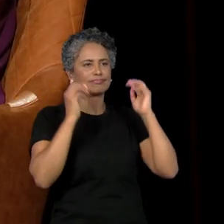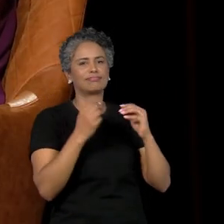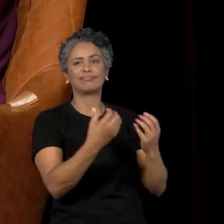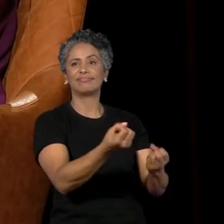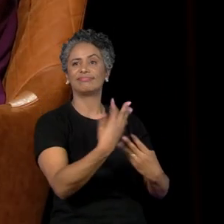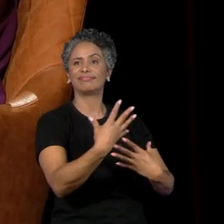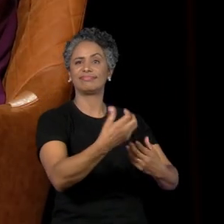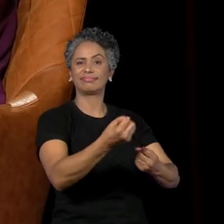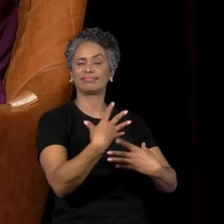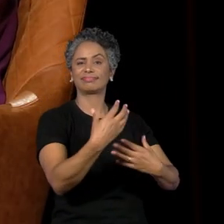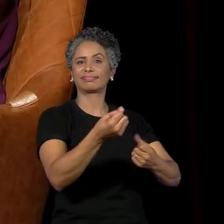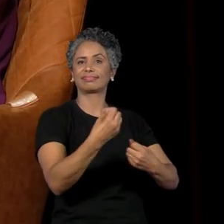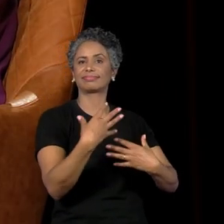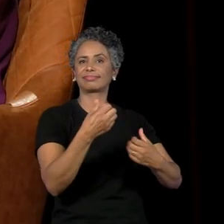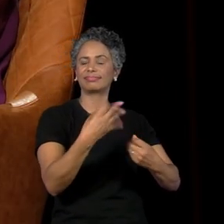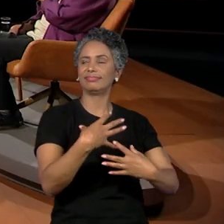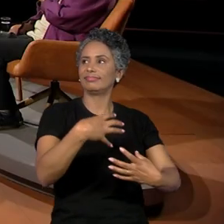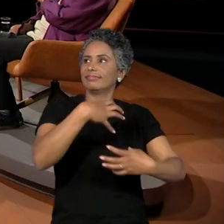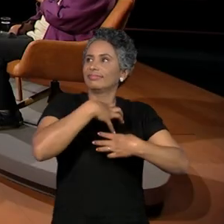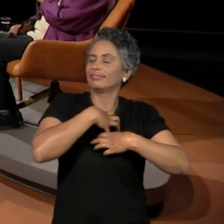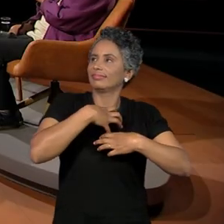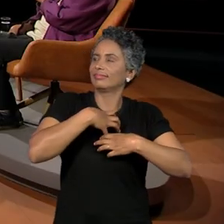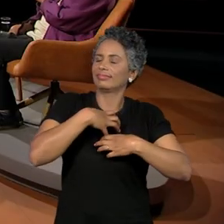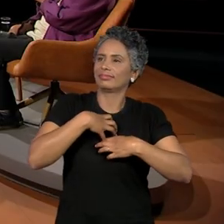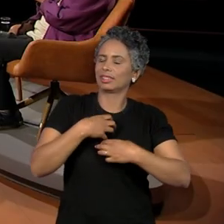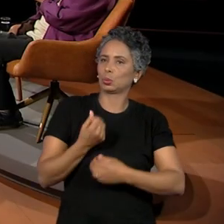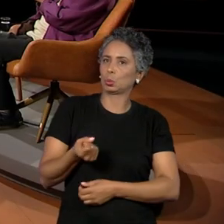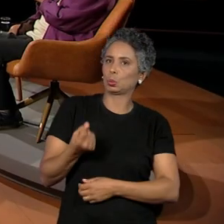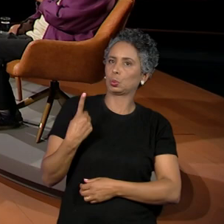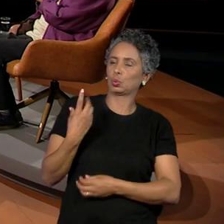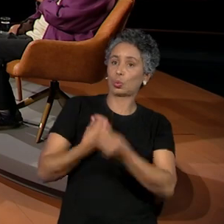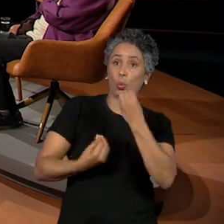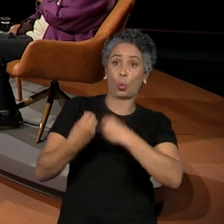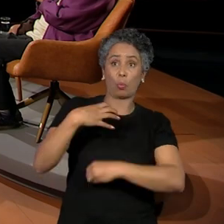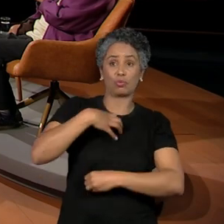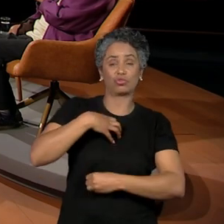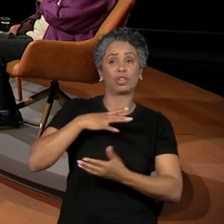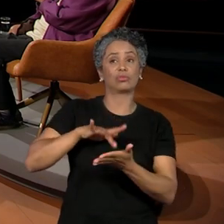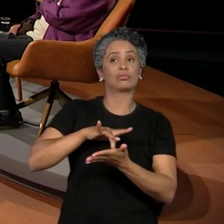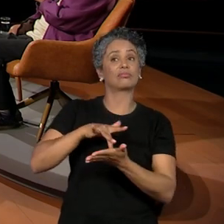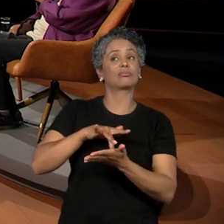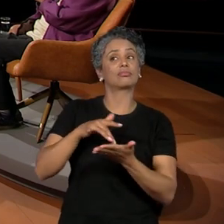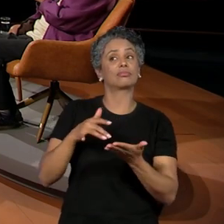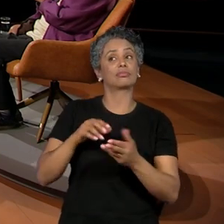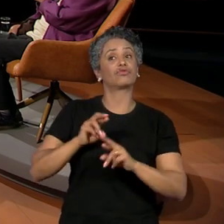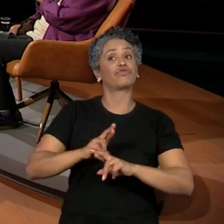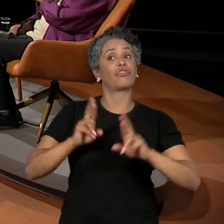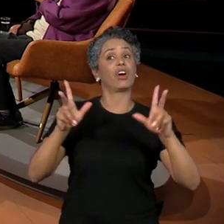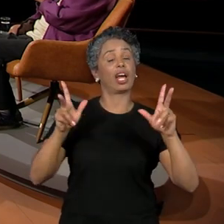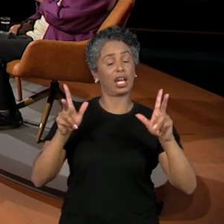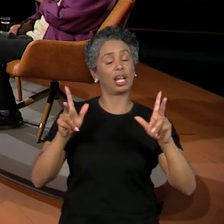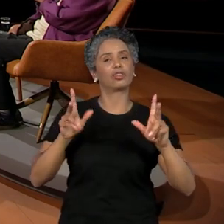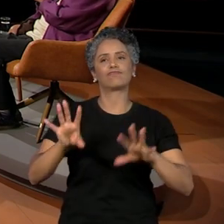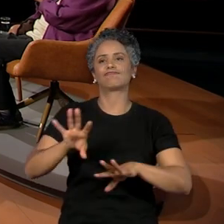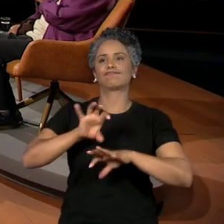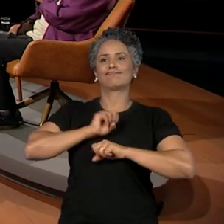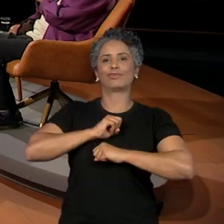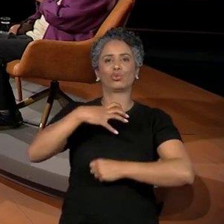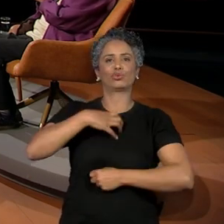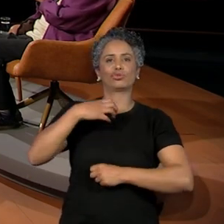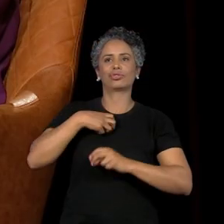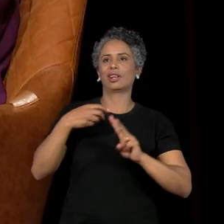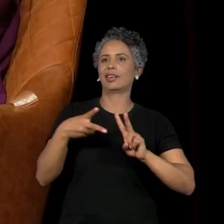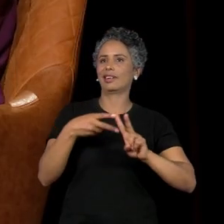nosso comportamento perante a arte da dança. Com certeza. A gente já não subia mais no palco